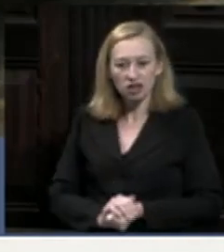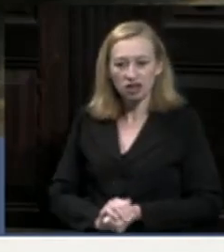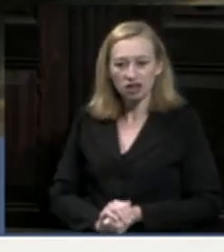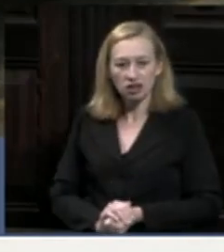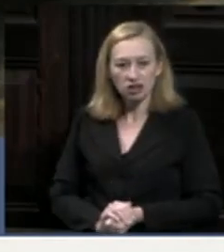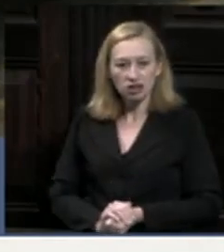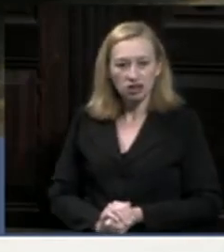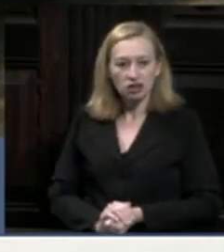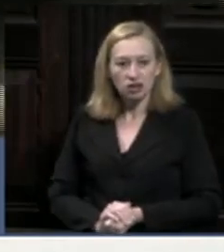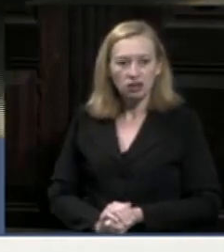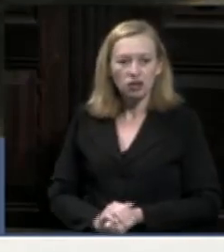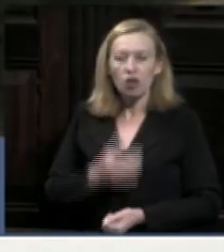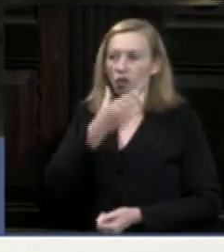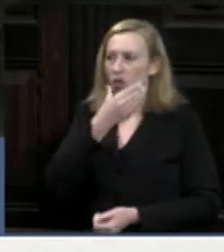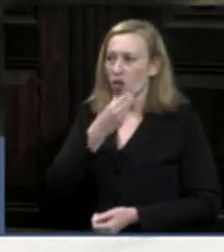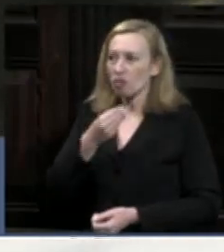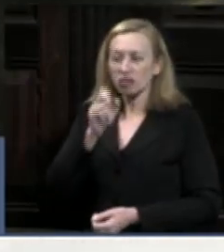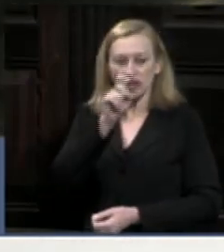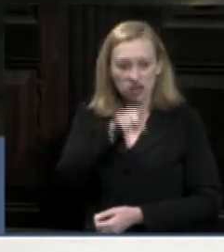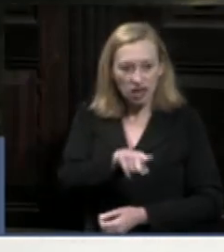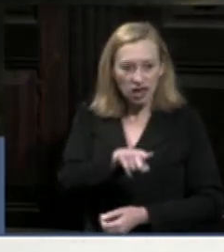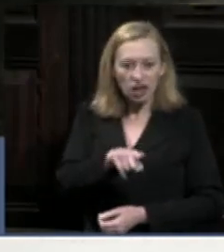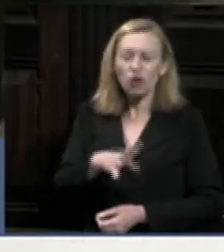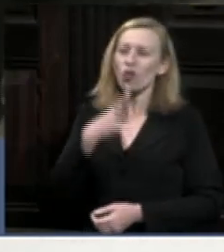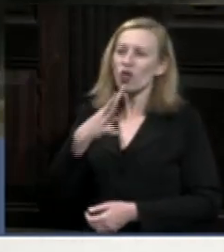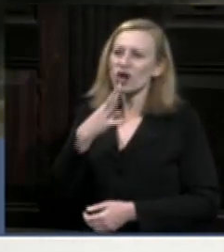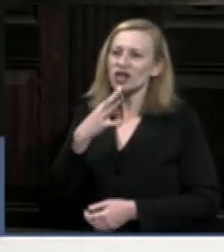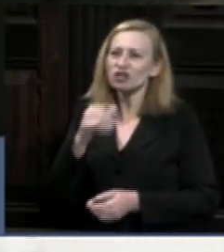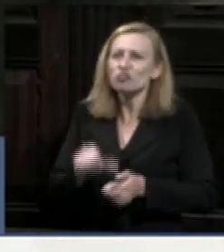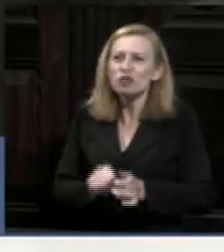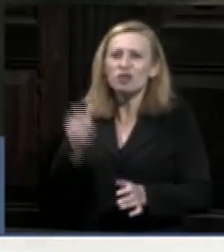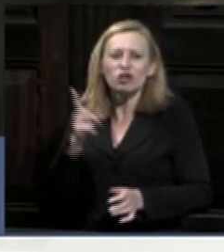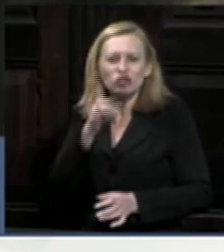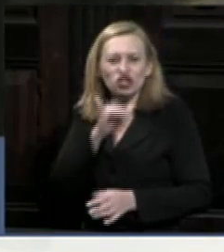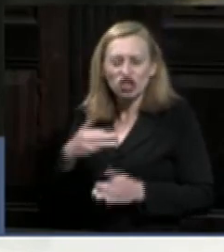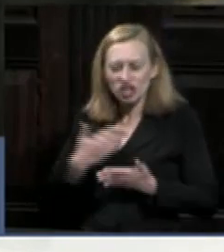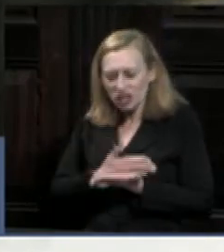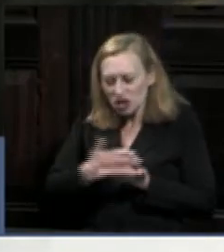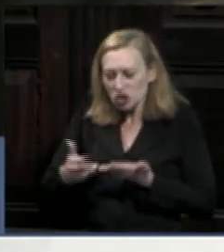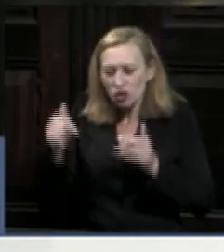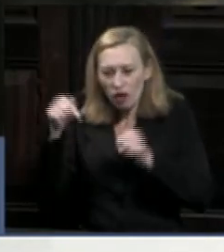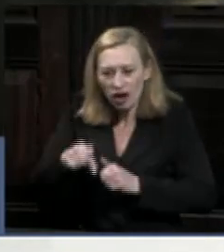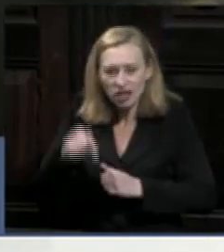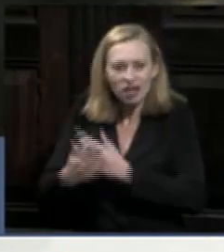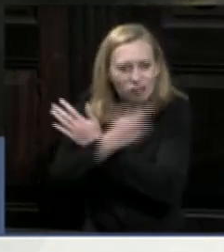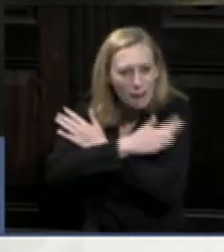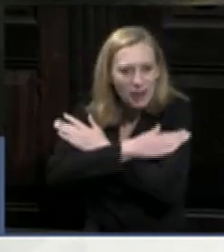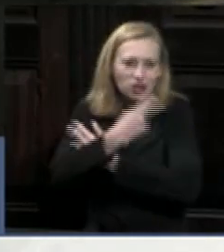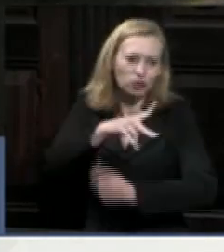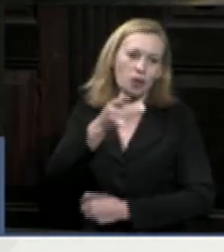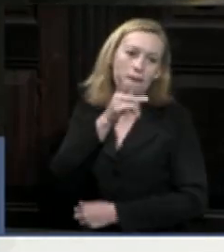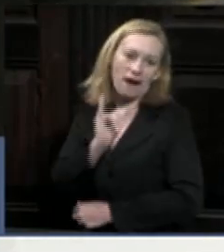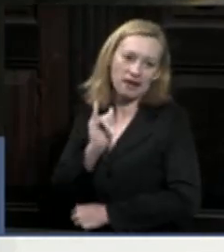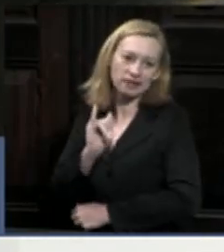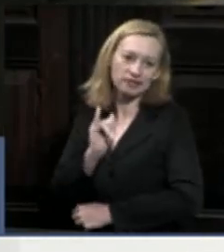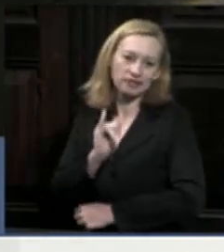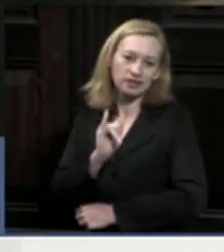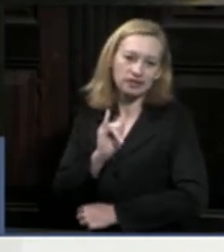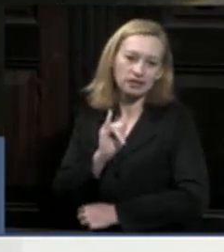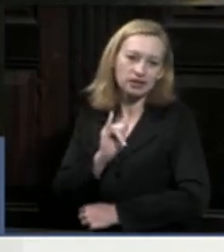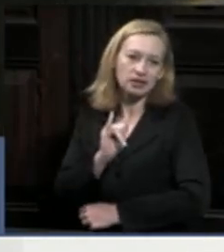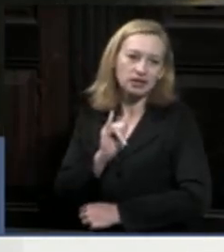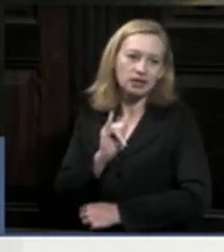rapaz que eu conheço desde o primeiro dia de mandato aqui e deu um abraço no seu pai que ele se